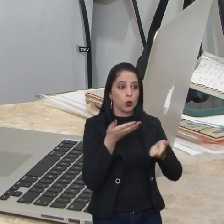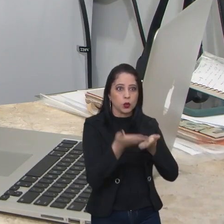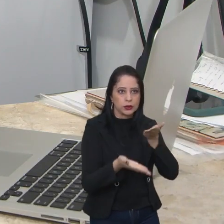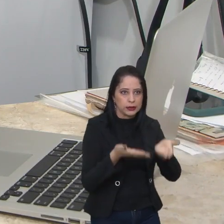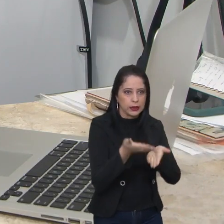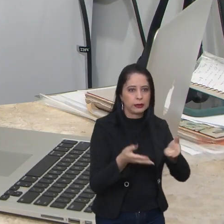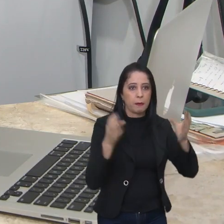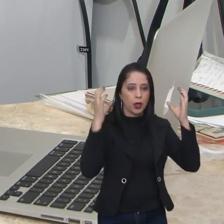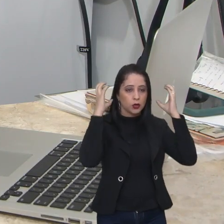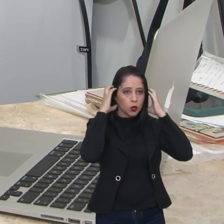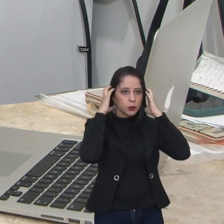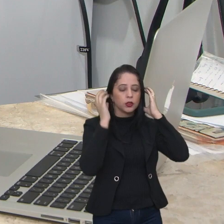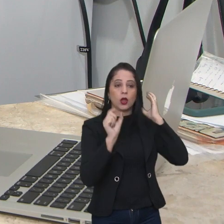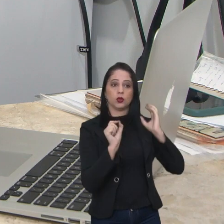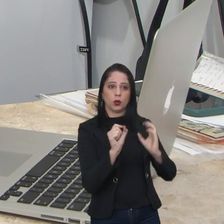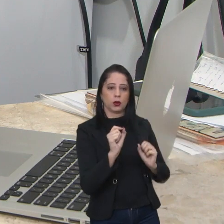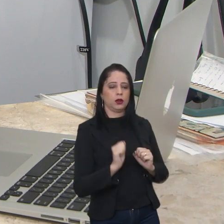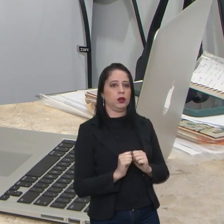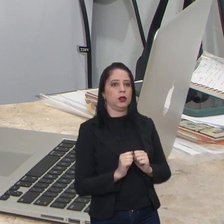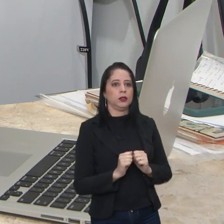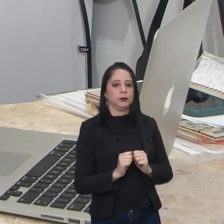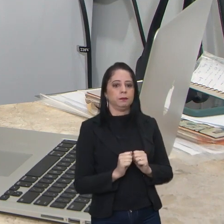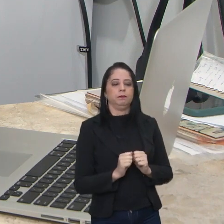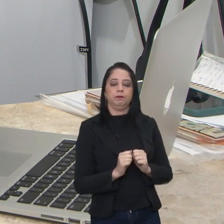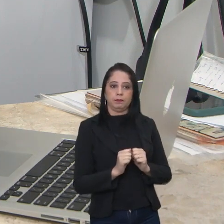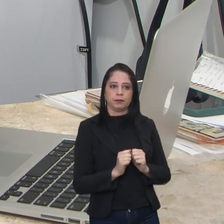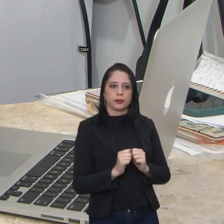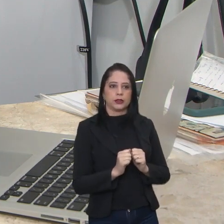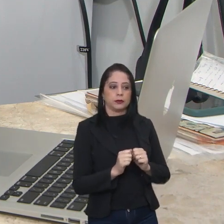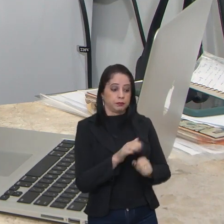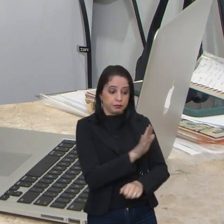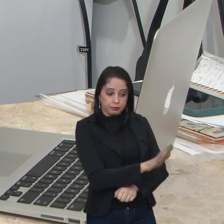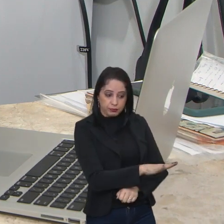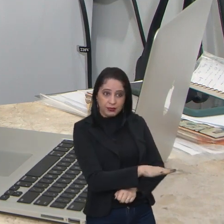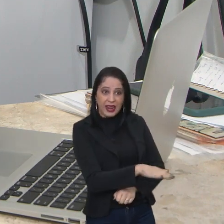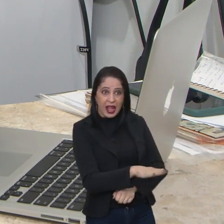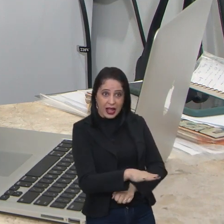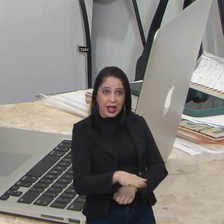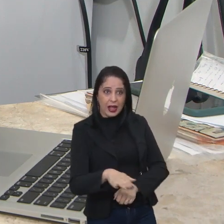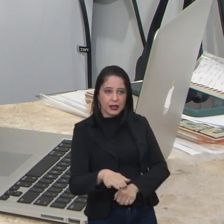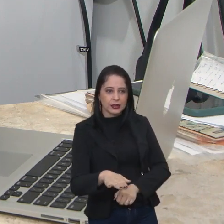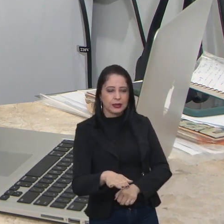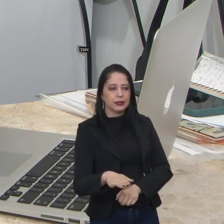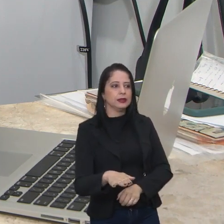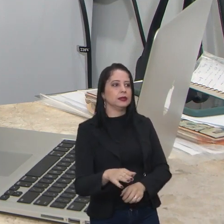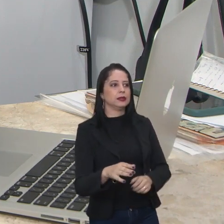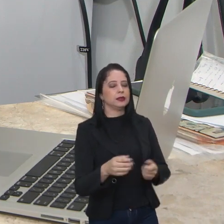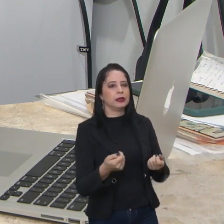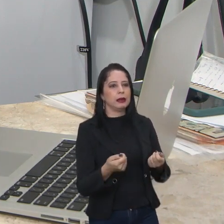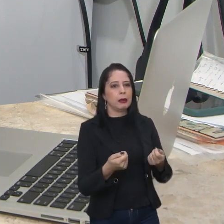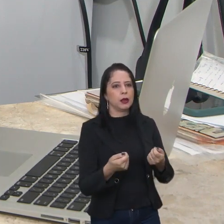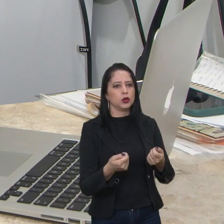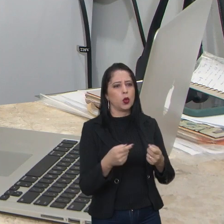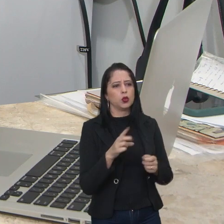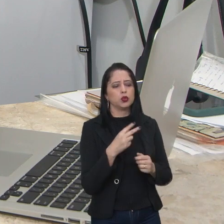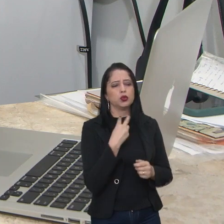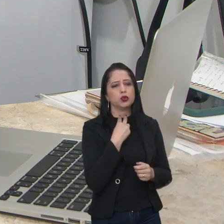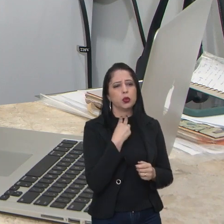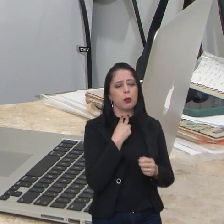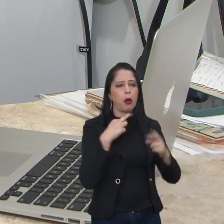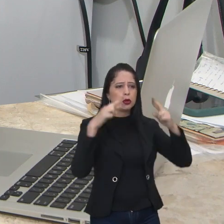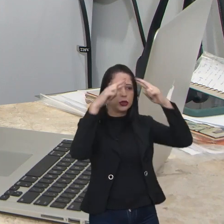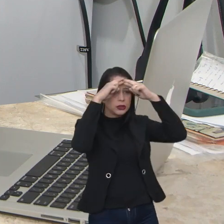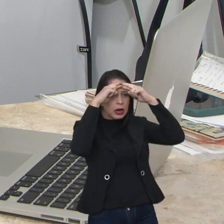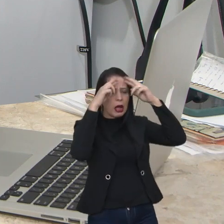do tratamento fonoaudiológico para gagueira é que ela não evolua que essa criança não reaja negativamente a essas